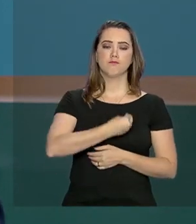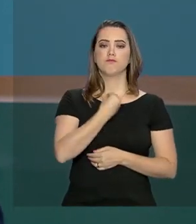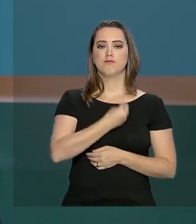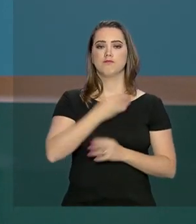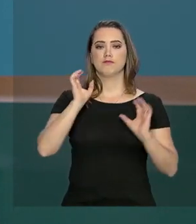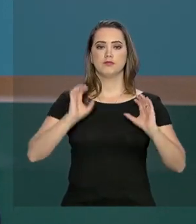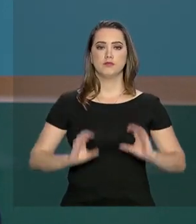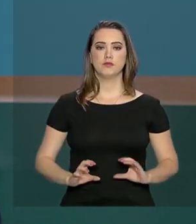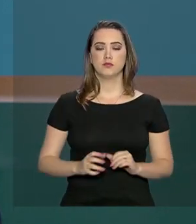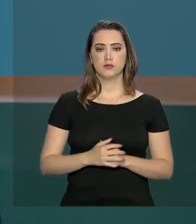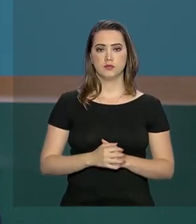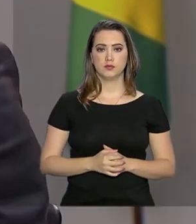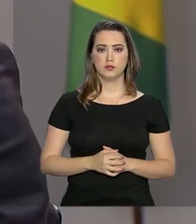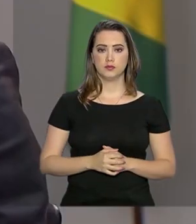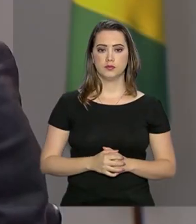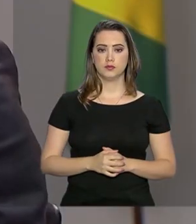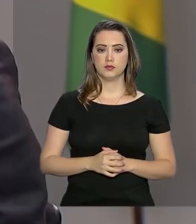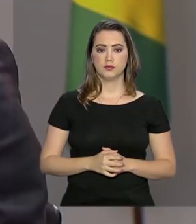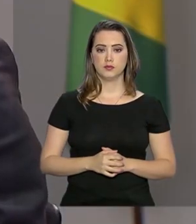a vida do cidadão.